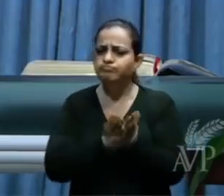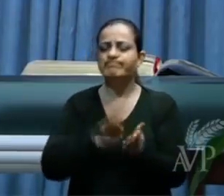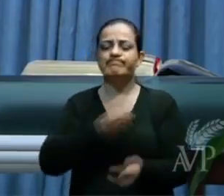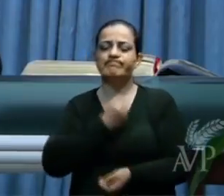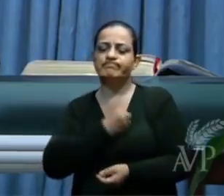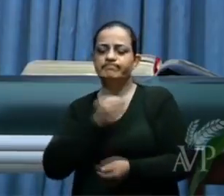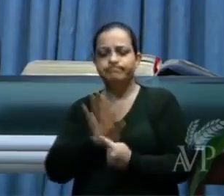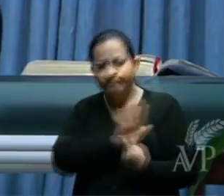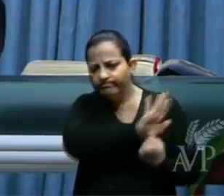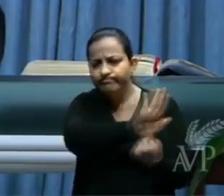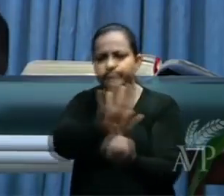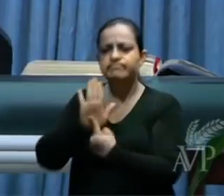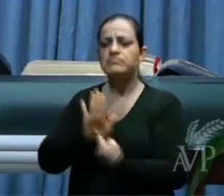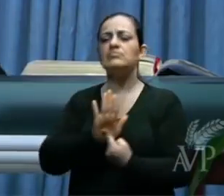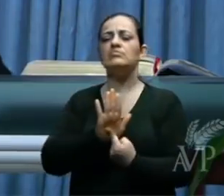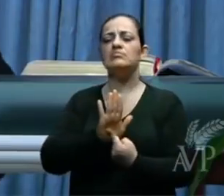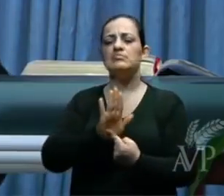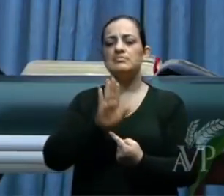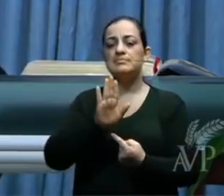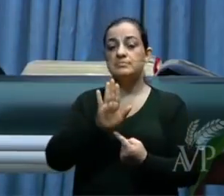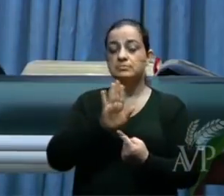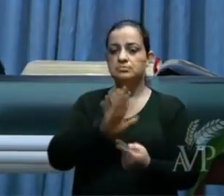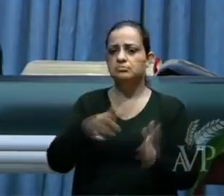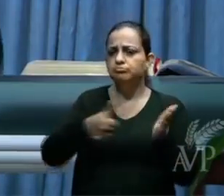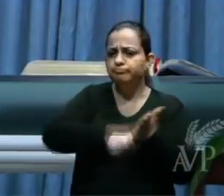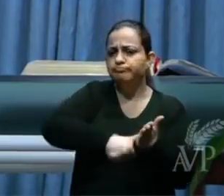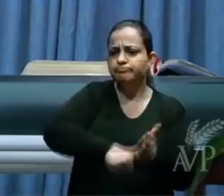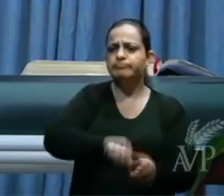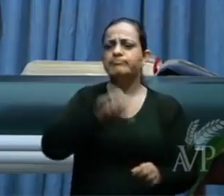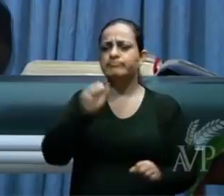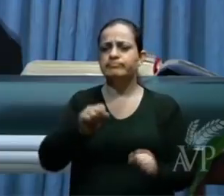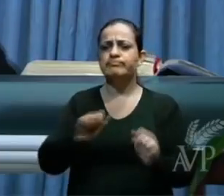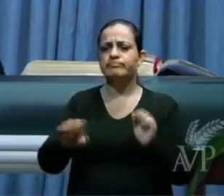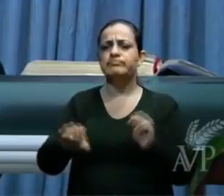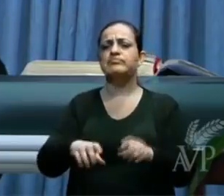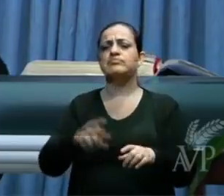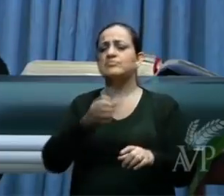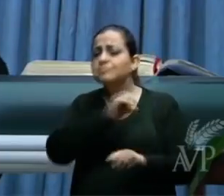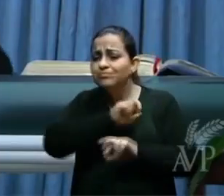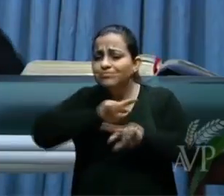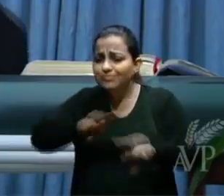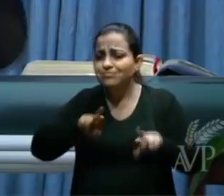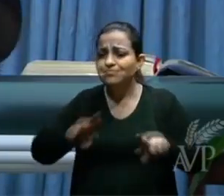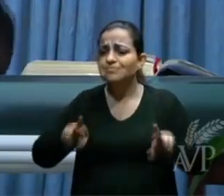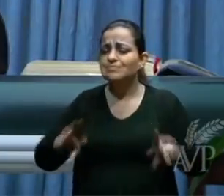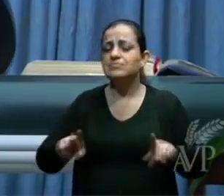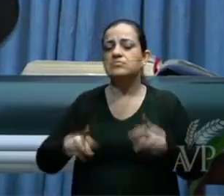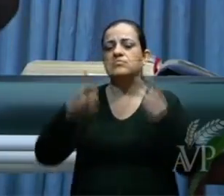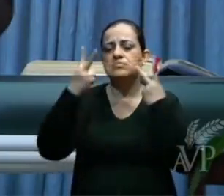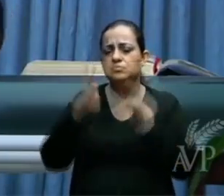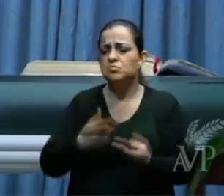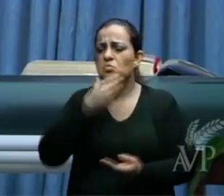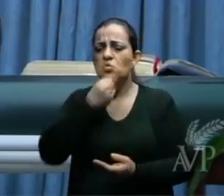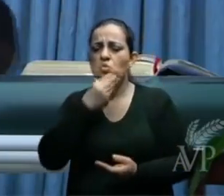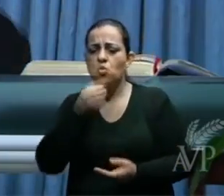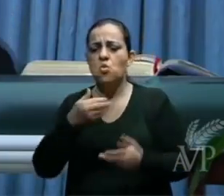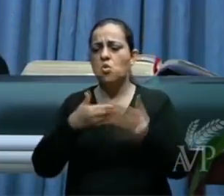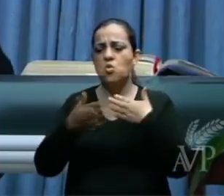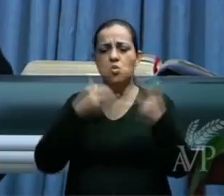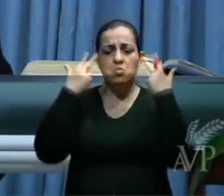vir mostrar a sua identidade é diferente não é um homem não é uma mulher